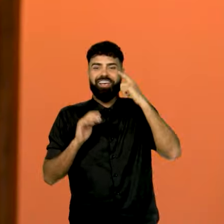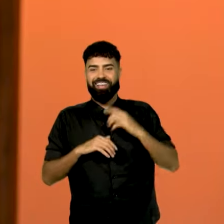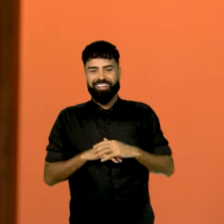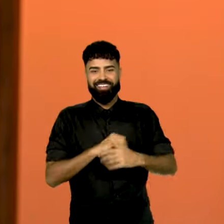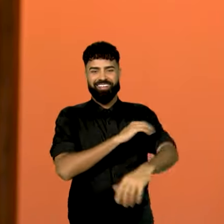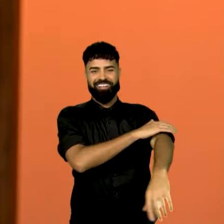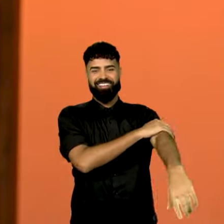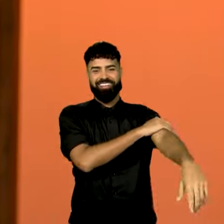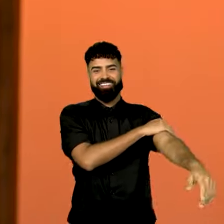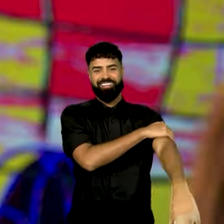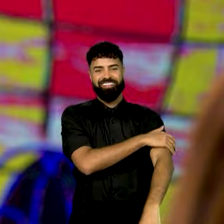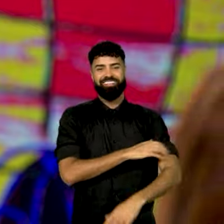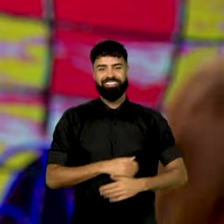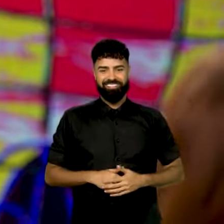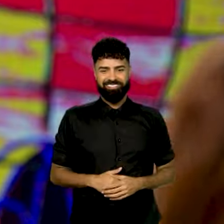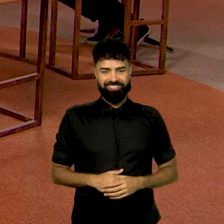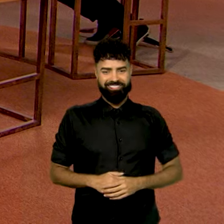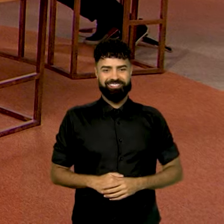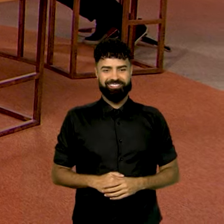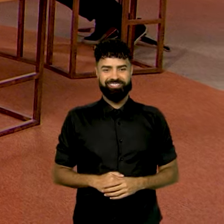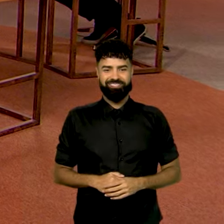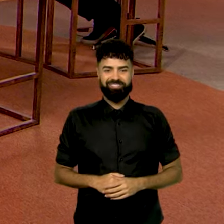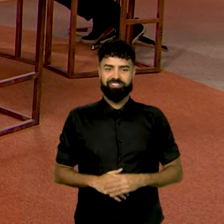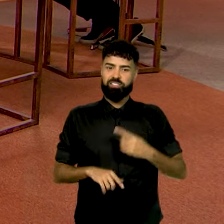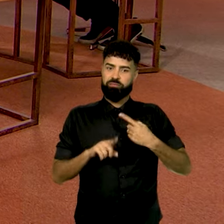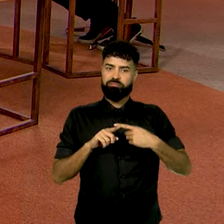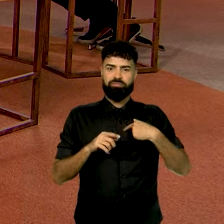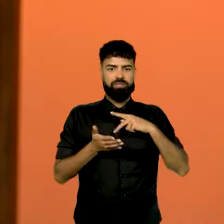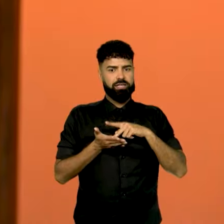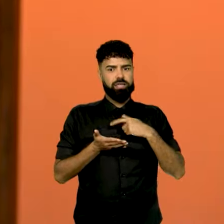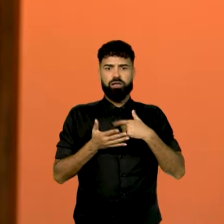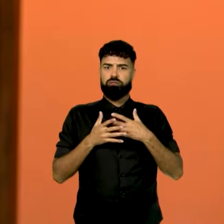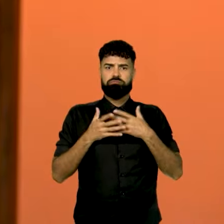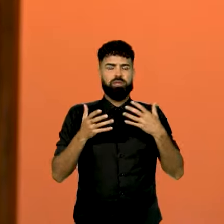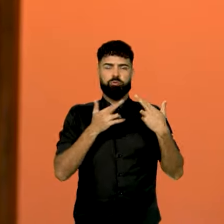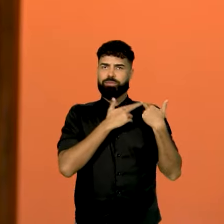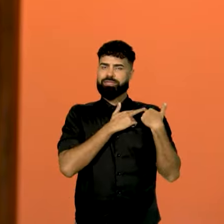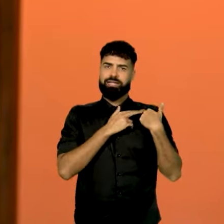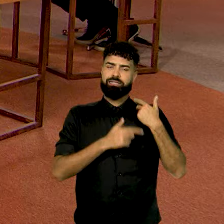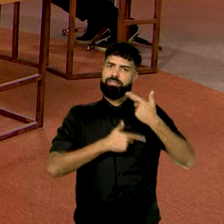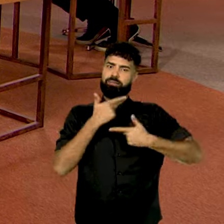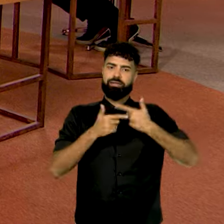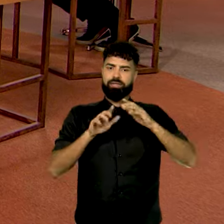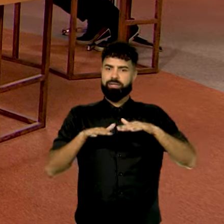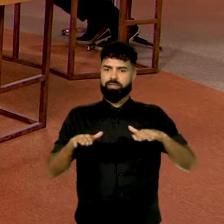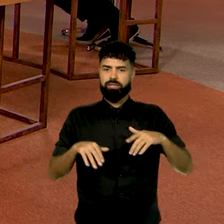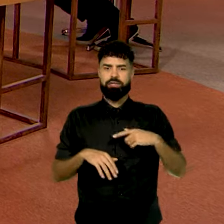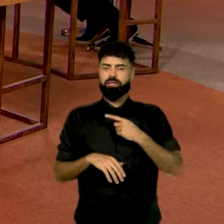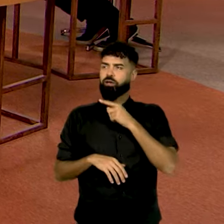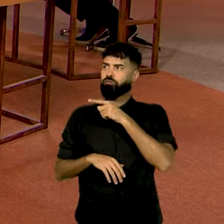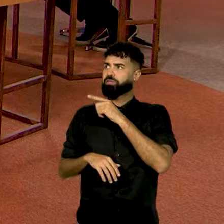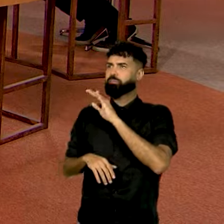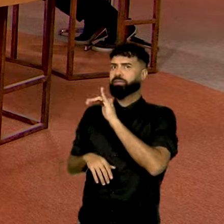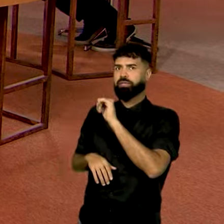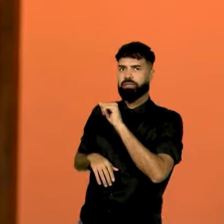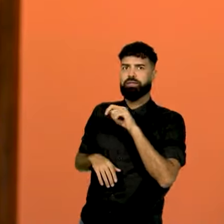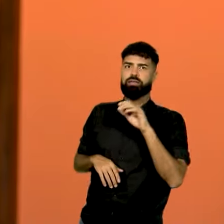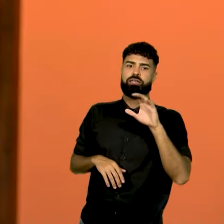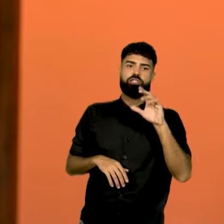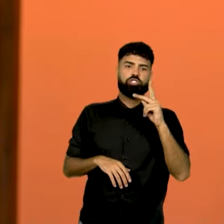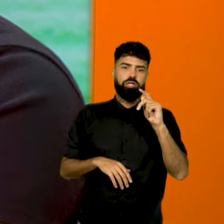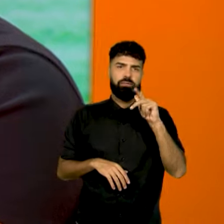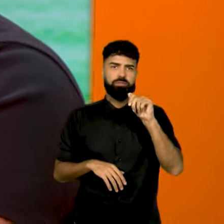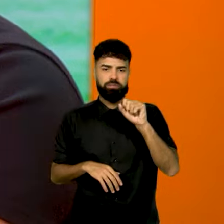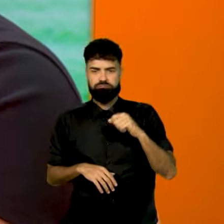Carinha. A carinha dela. É linda. É uma responsa trabalhar com criança, né? É. Bia, vocês aí, os Chaps. É